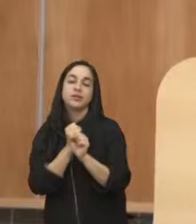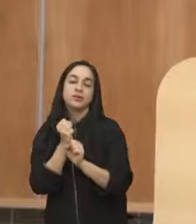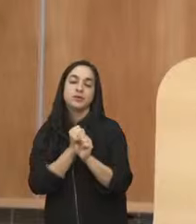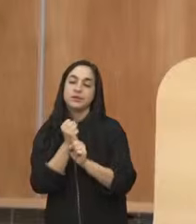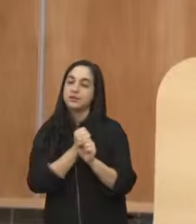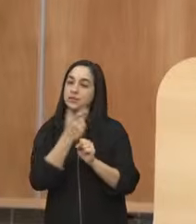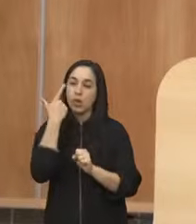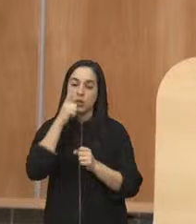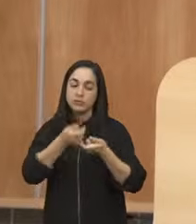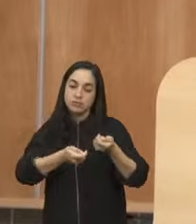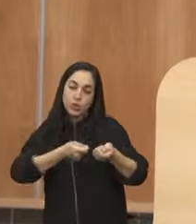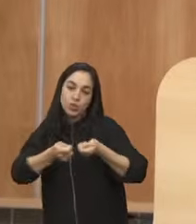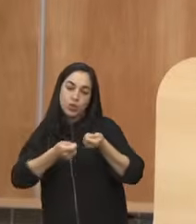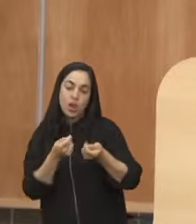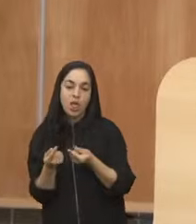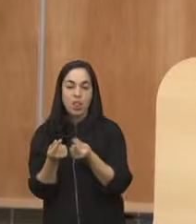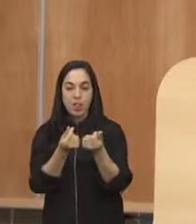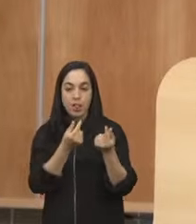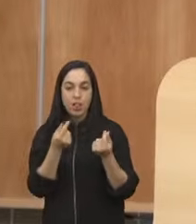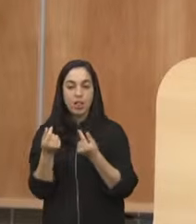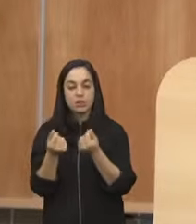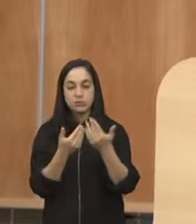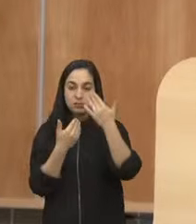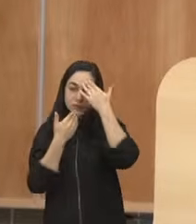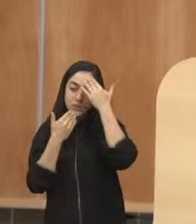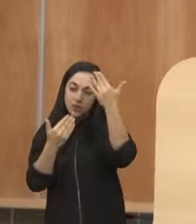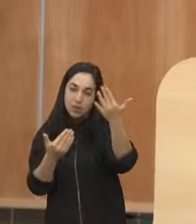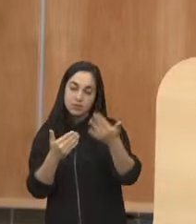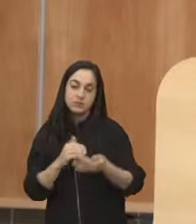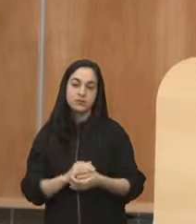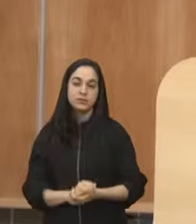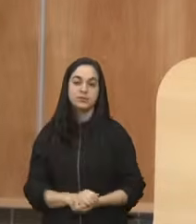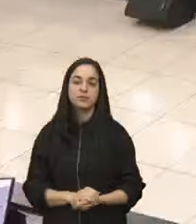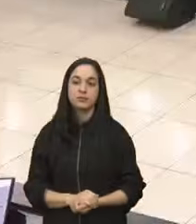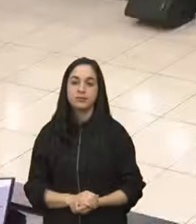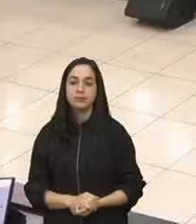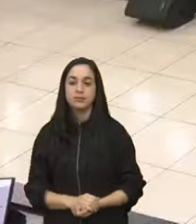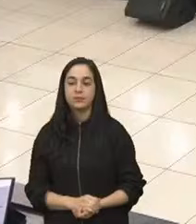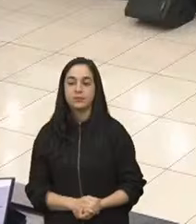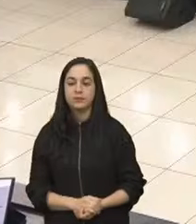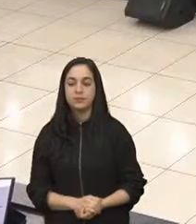conseguiu controlar as contas públicas. Muito obrigado.